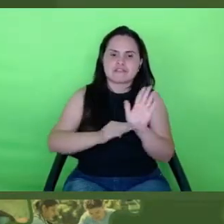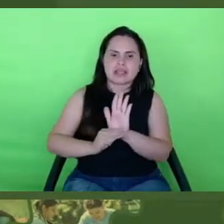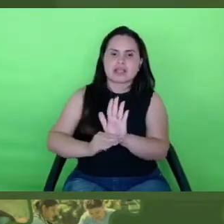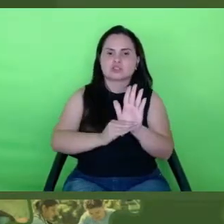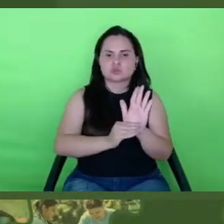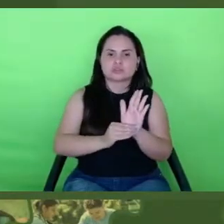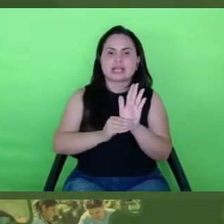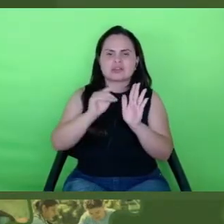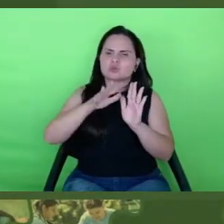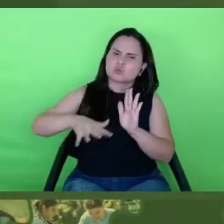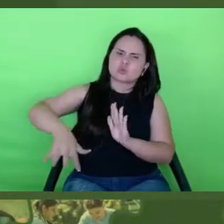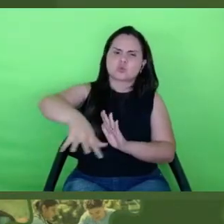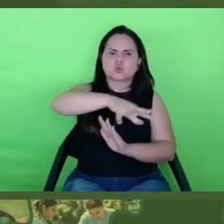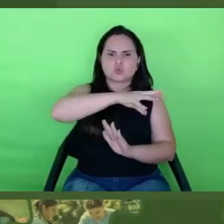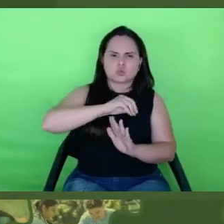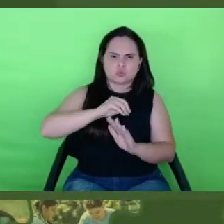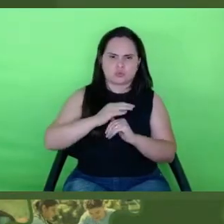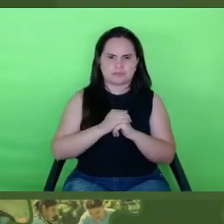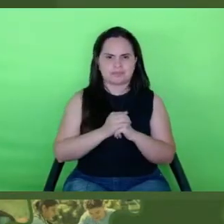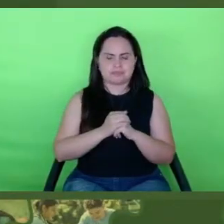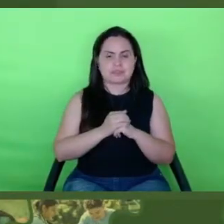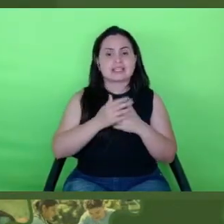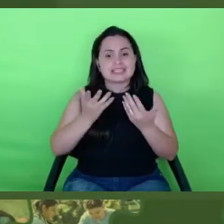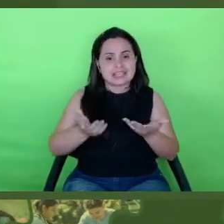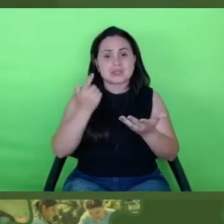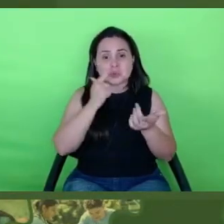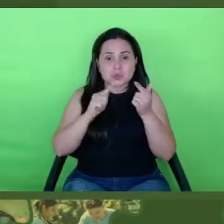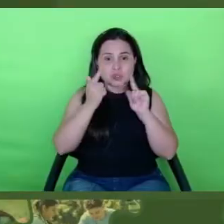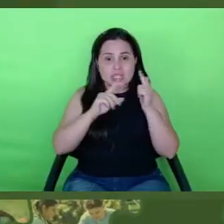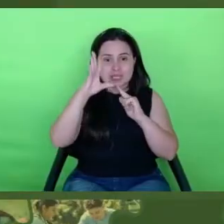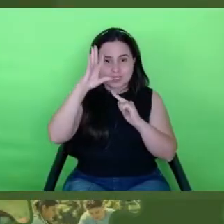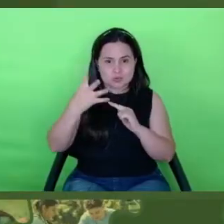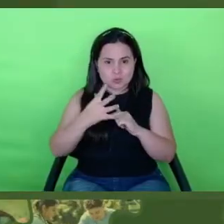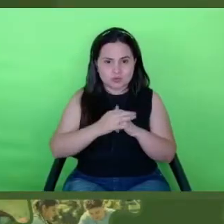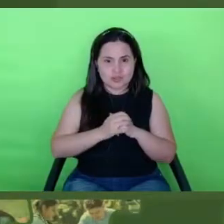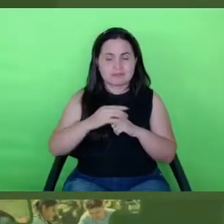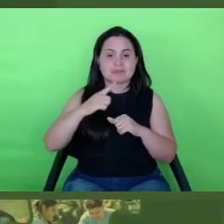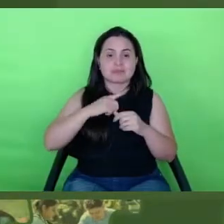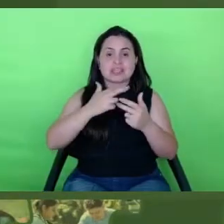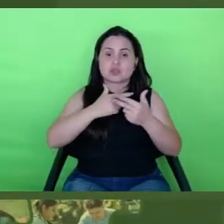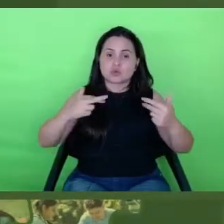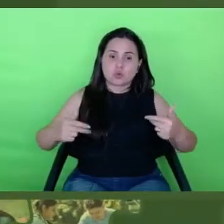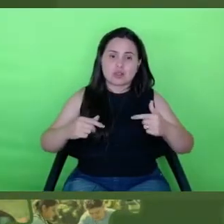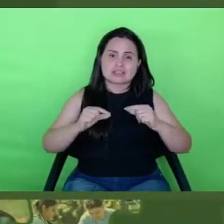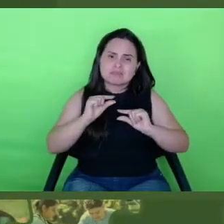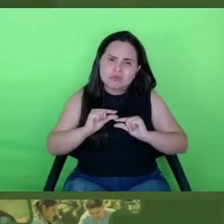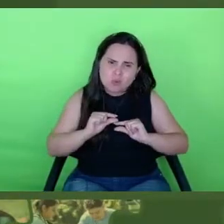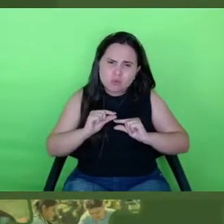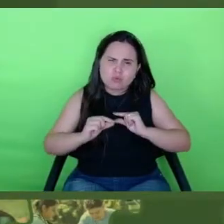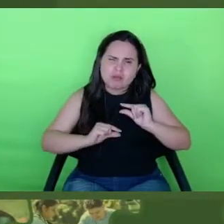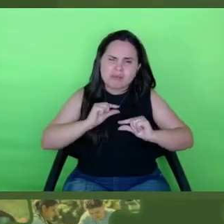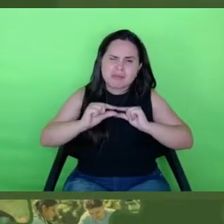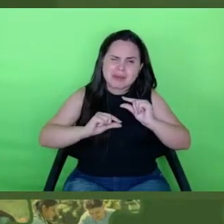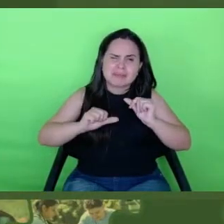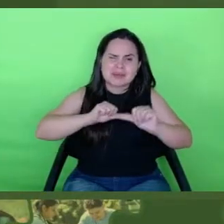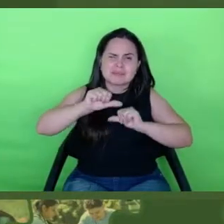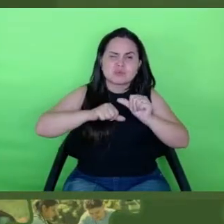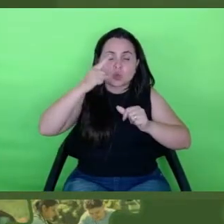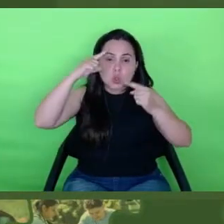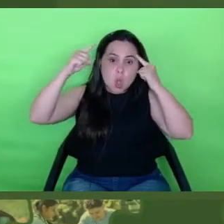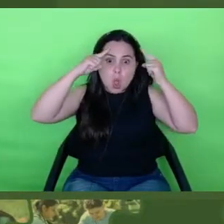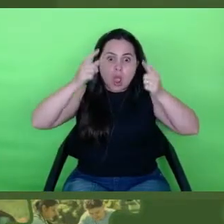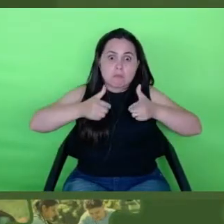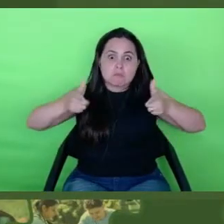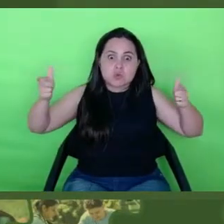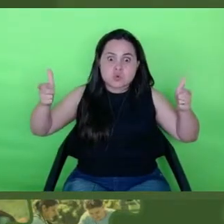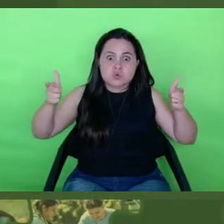escala global, né? E aí a gente consegue resolver. Tem coisas que começaram bem pequenas e viraram inovações